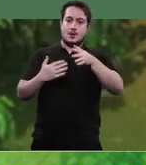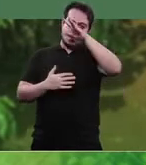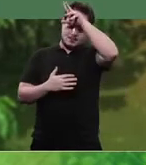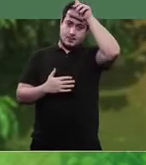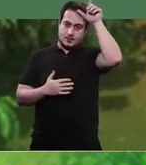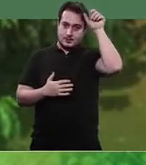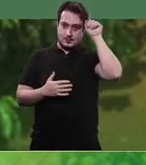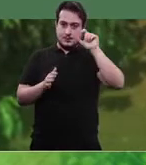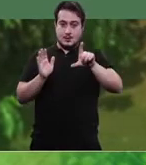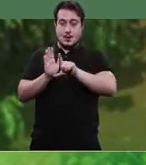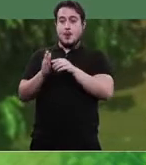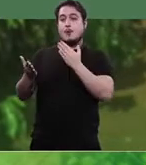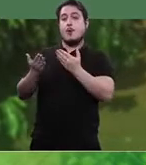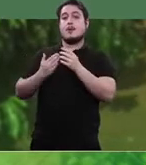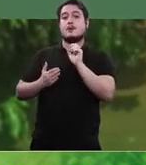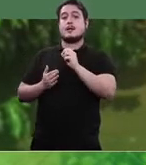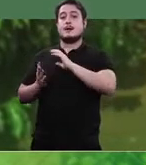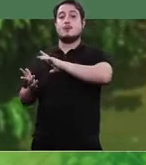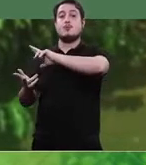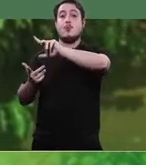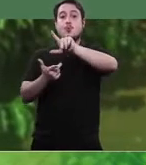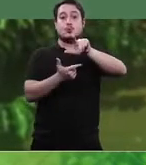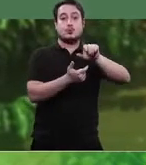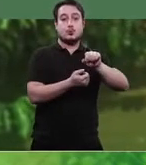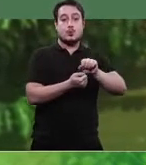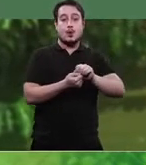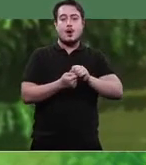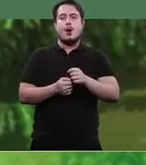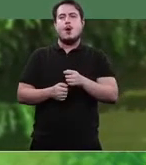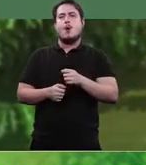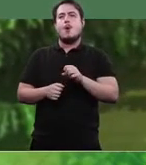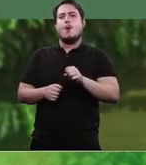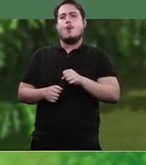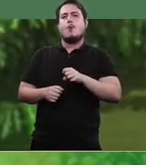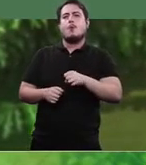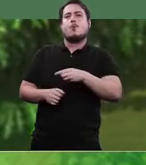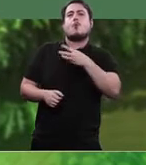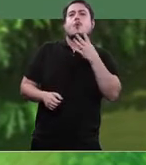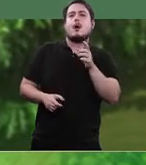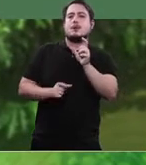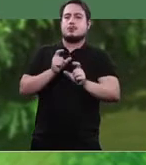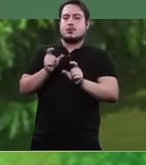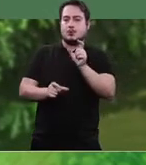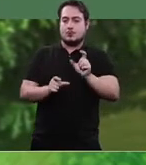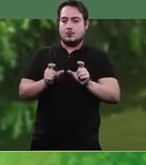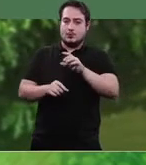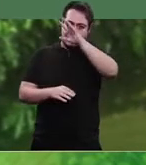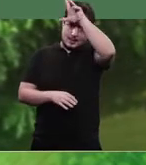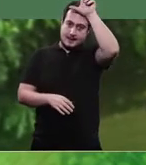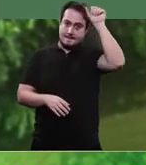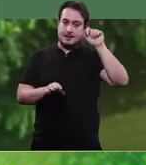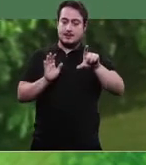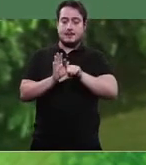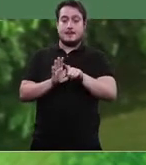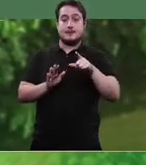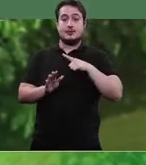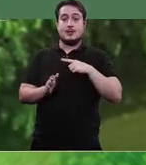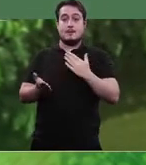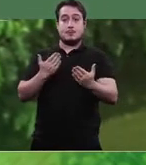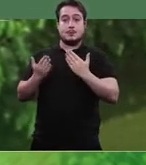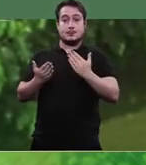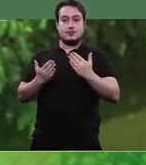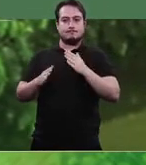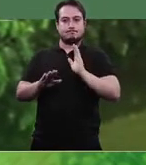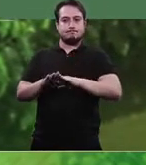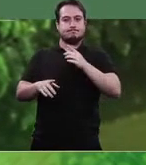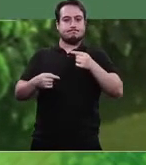o mundo, para entender quais são os produtos onde a Amazônia Legal teria vantagem comparativa revelada, ou seja,